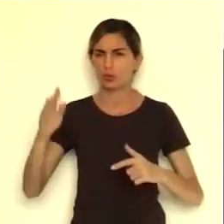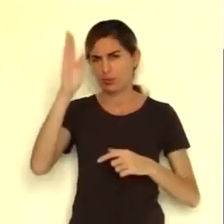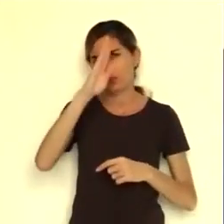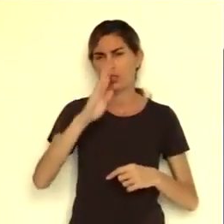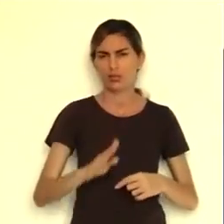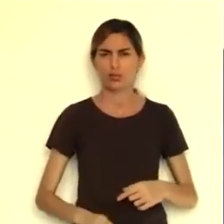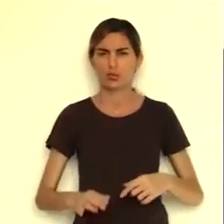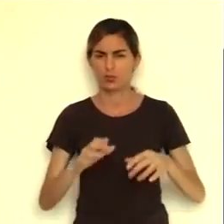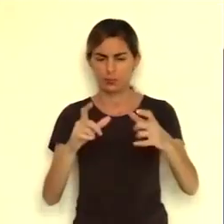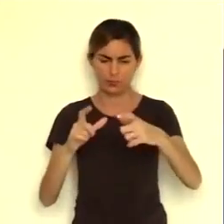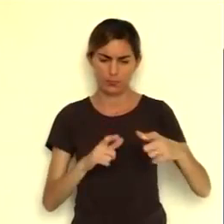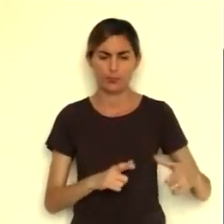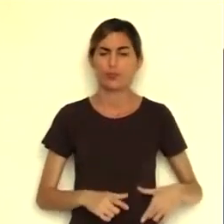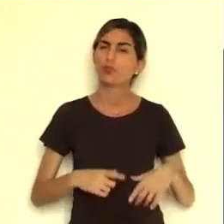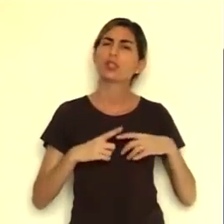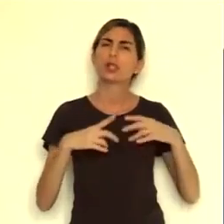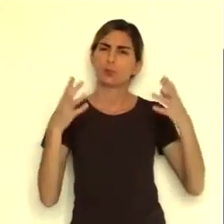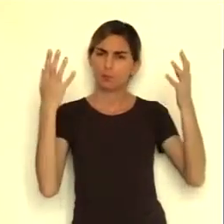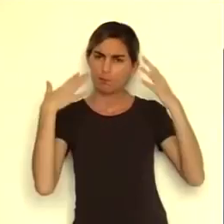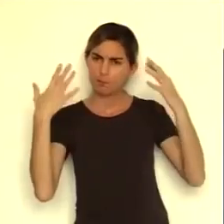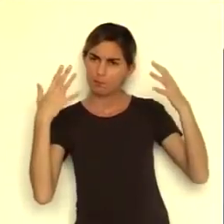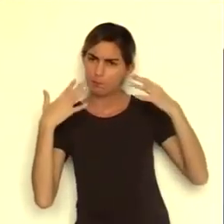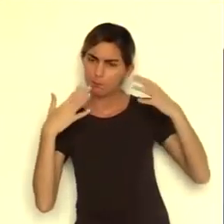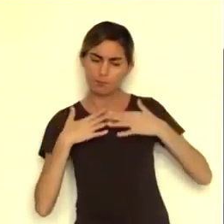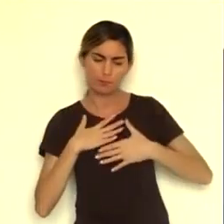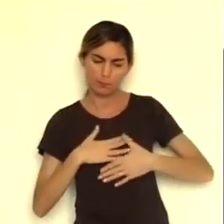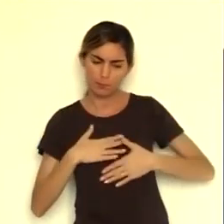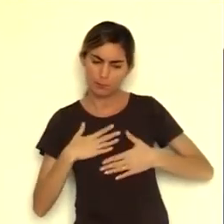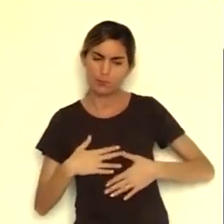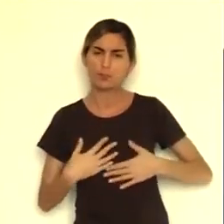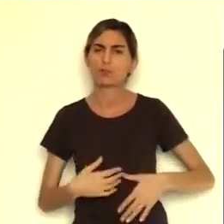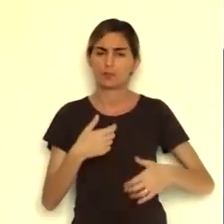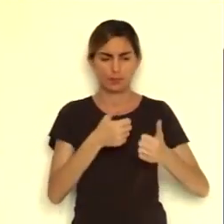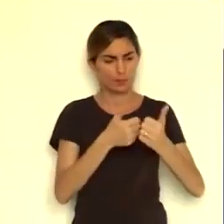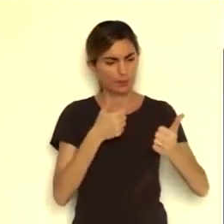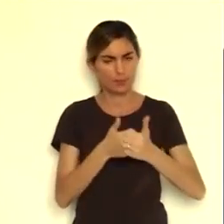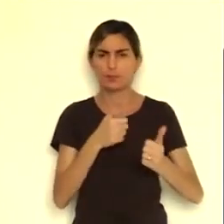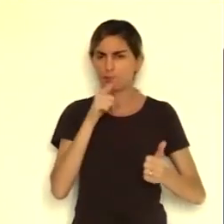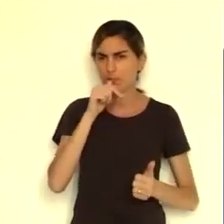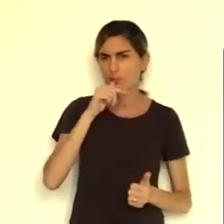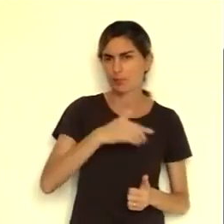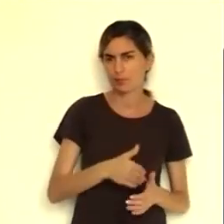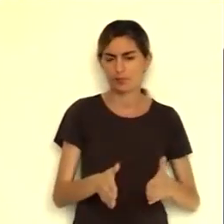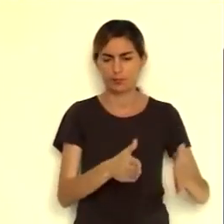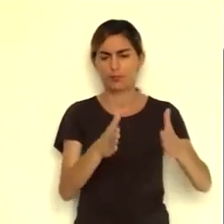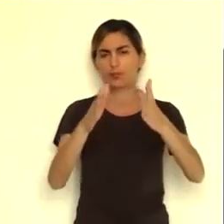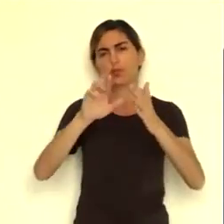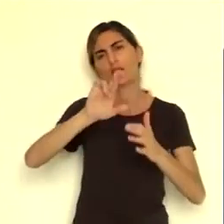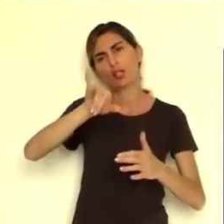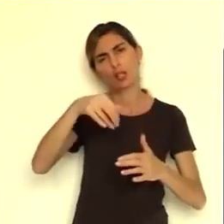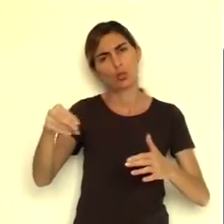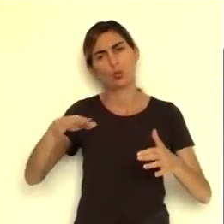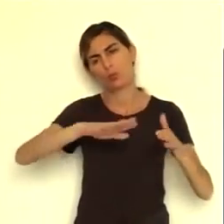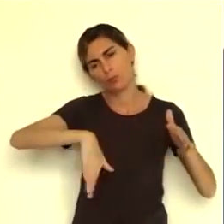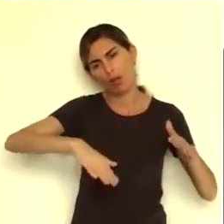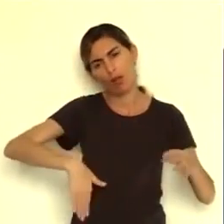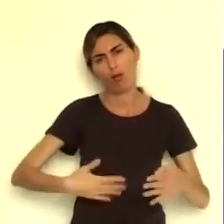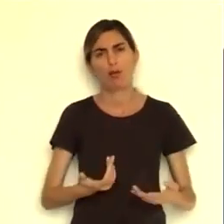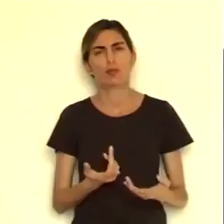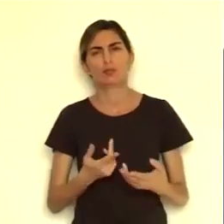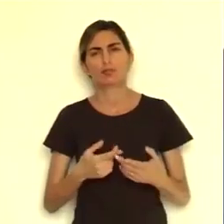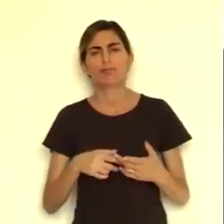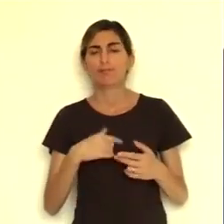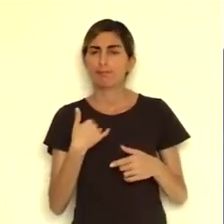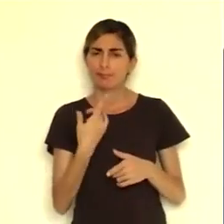onde o território brasileiro está localizado. Então havia a necessidade de estar próximo ao banho de rio, ao banho de mar,